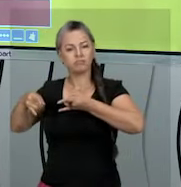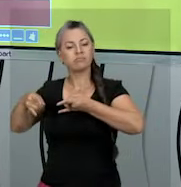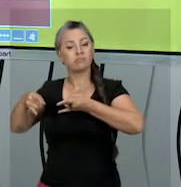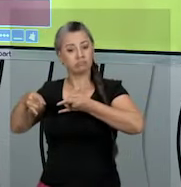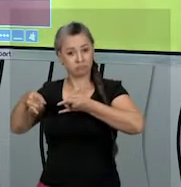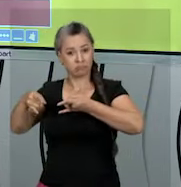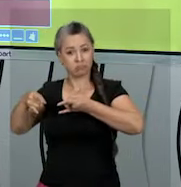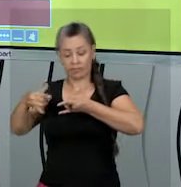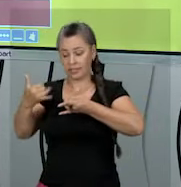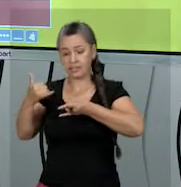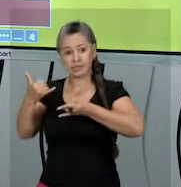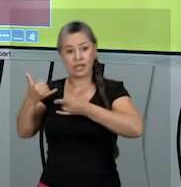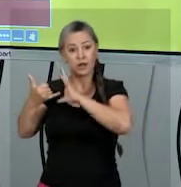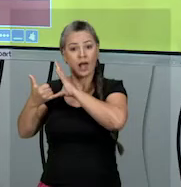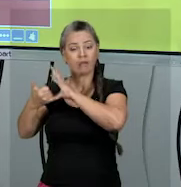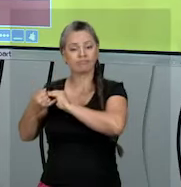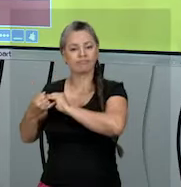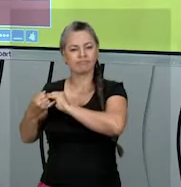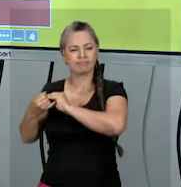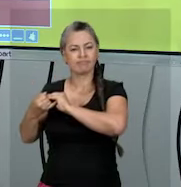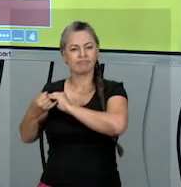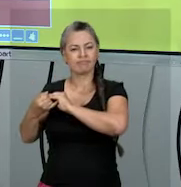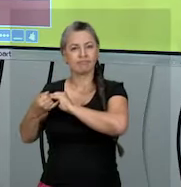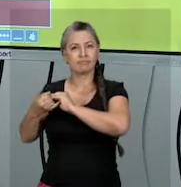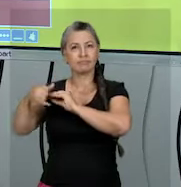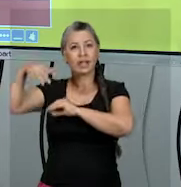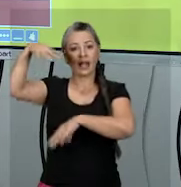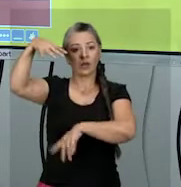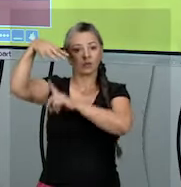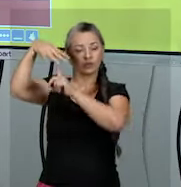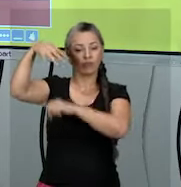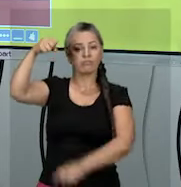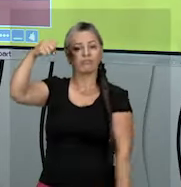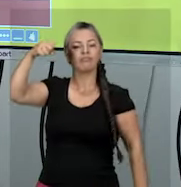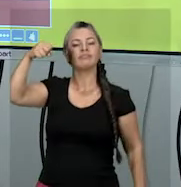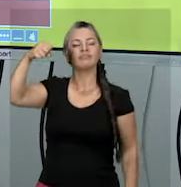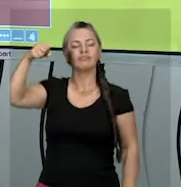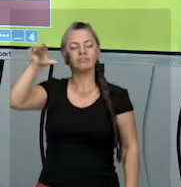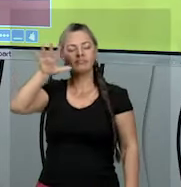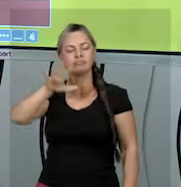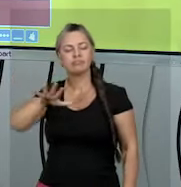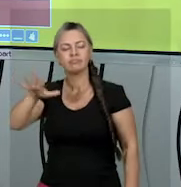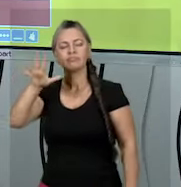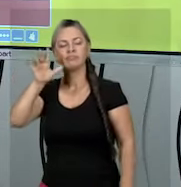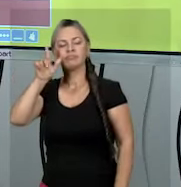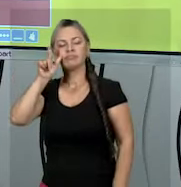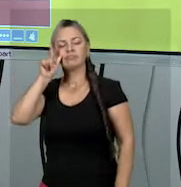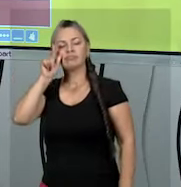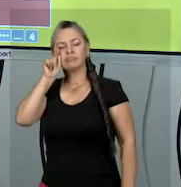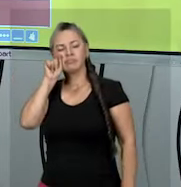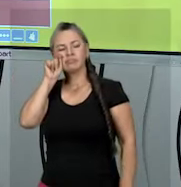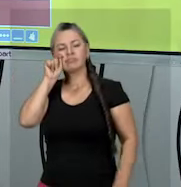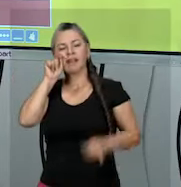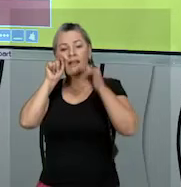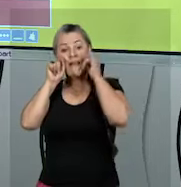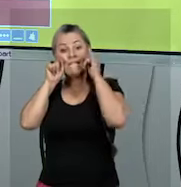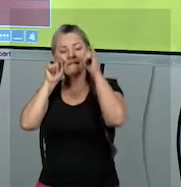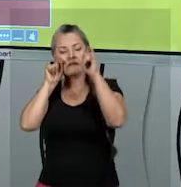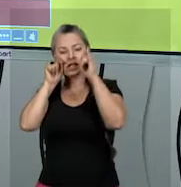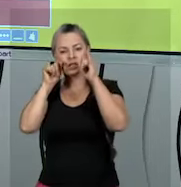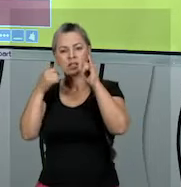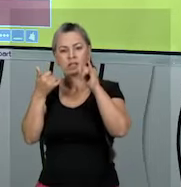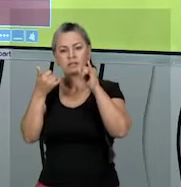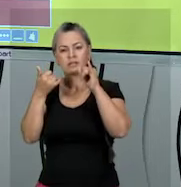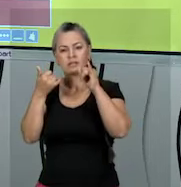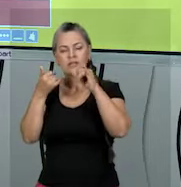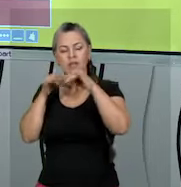escuro, deixe que o sono venha. Muito cuidado para você não ficar muito tempo no celular e não